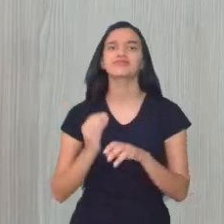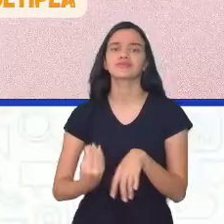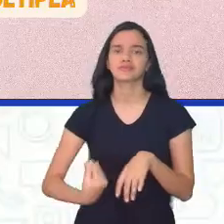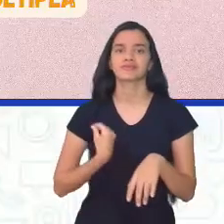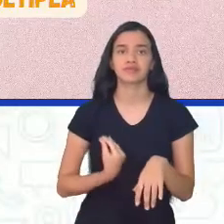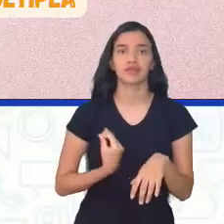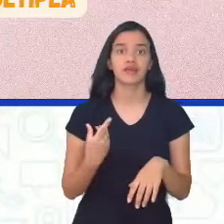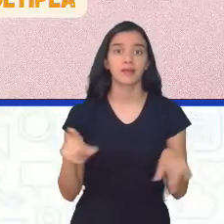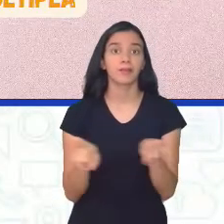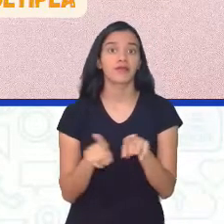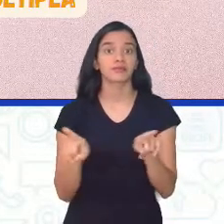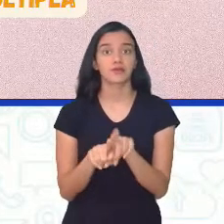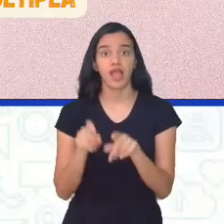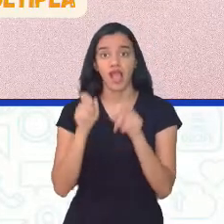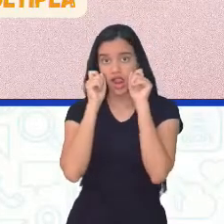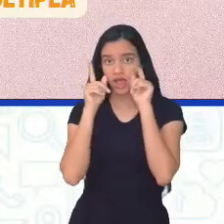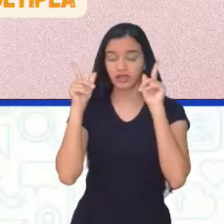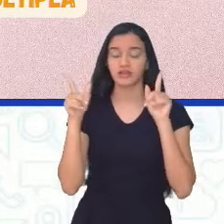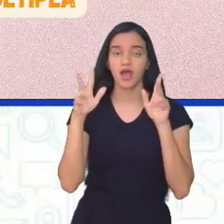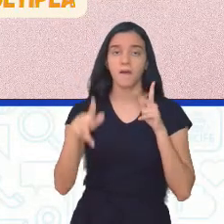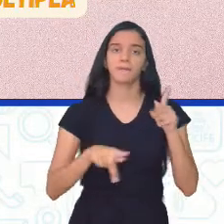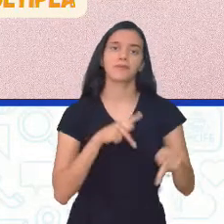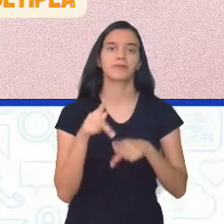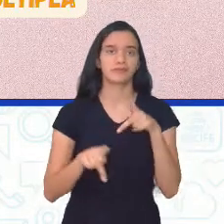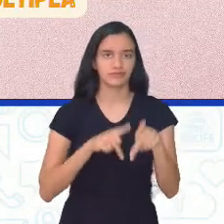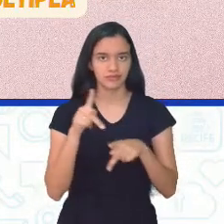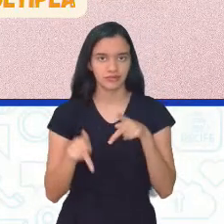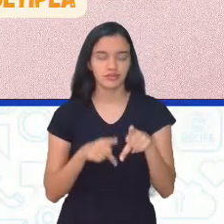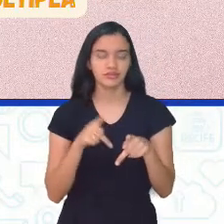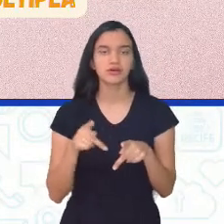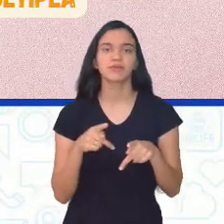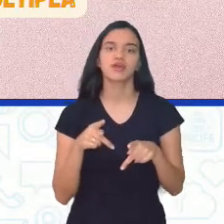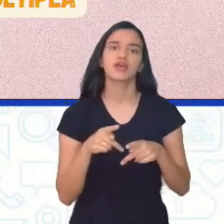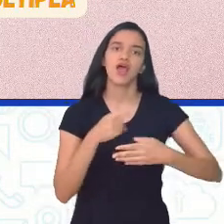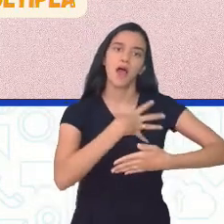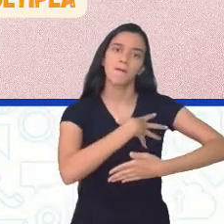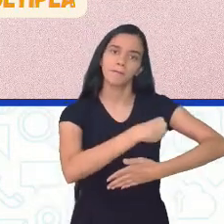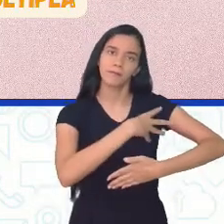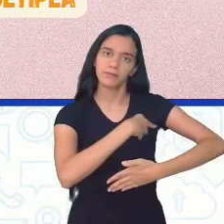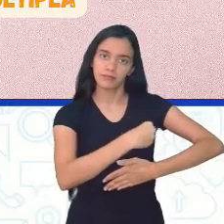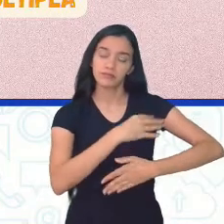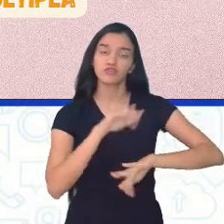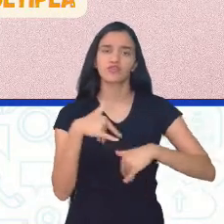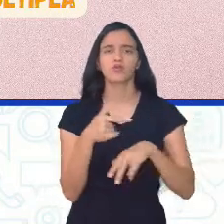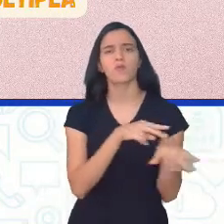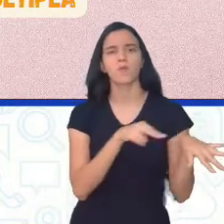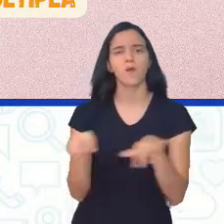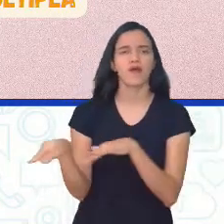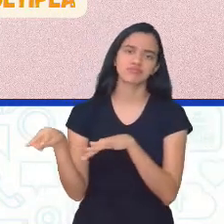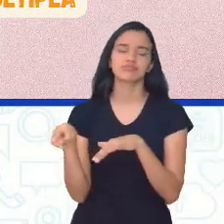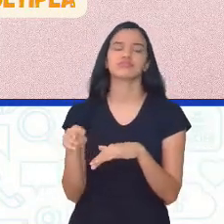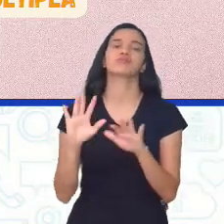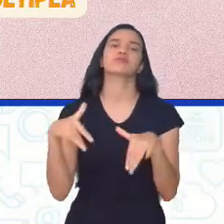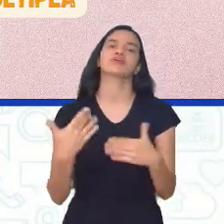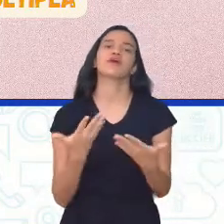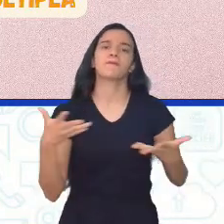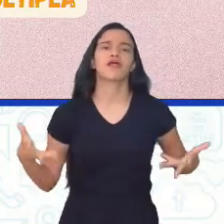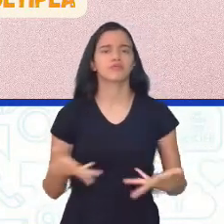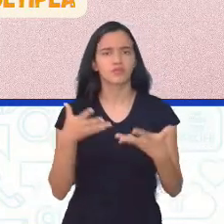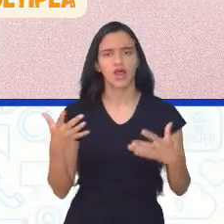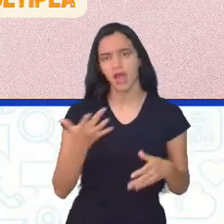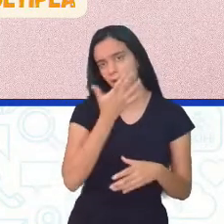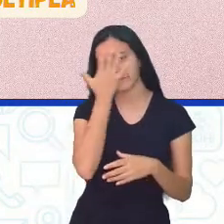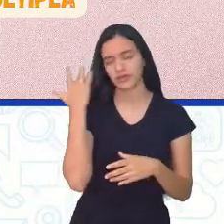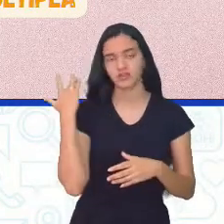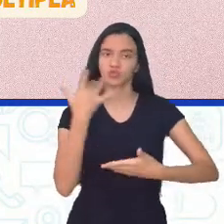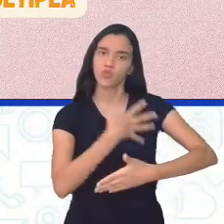para justamente alertar a população a questão da amamentação, não é? Foi uma semana dedicada para estimular as